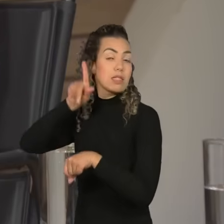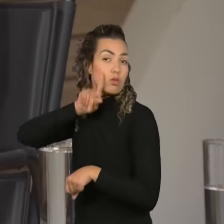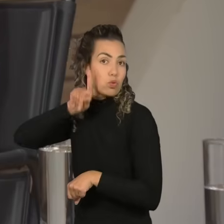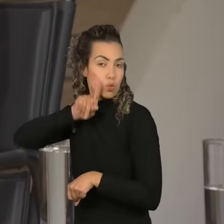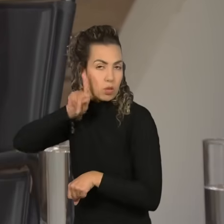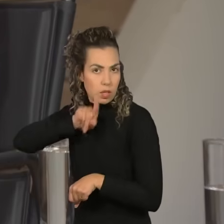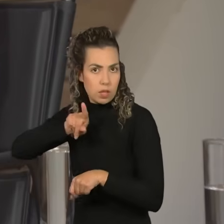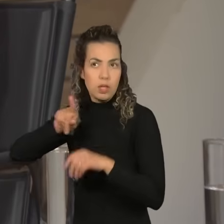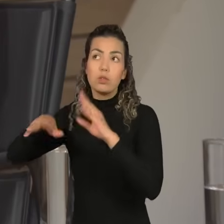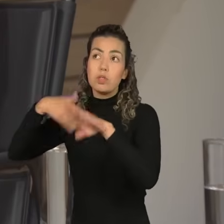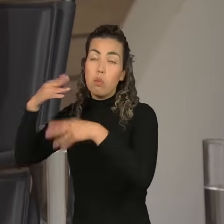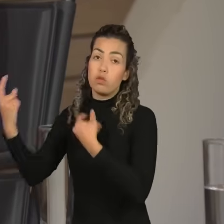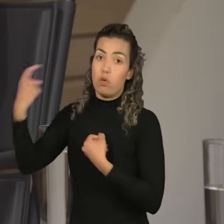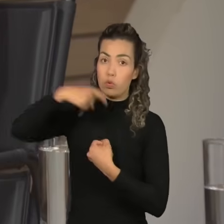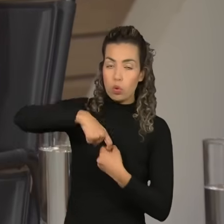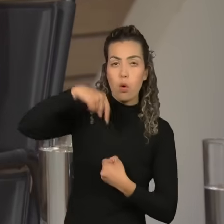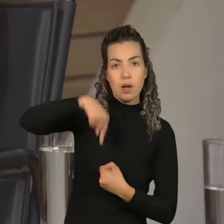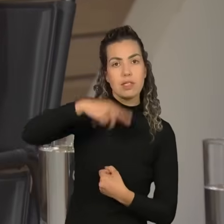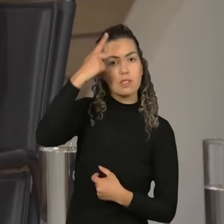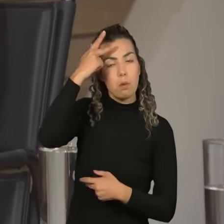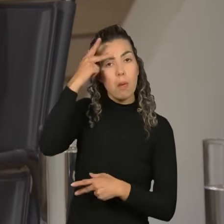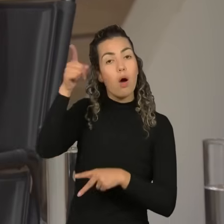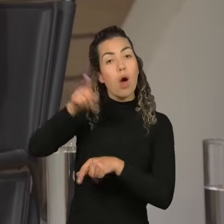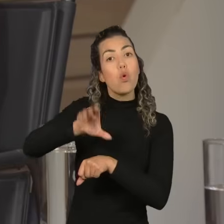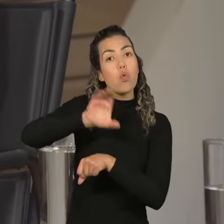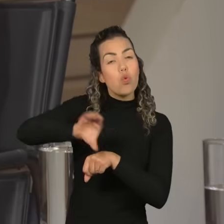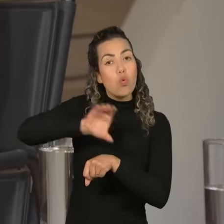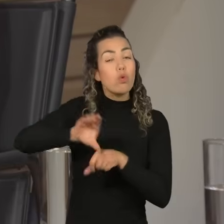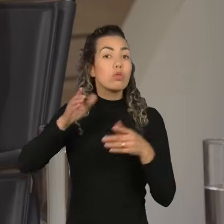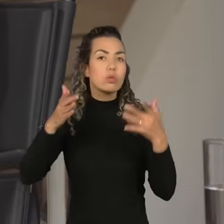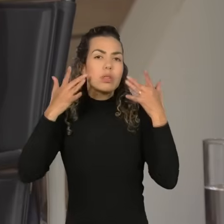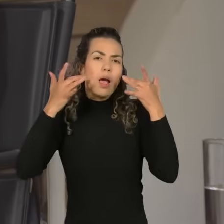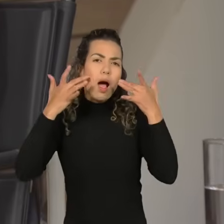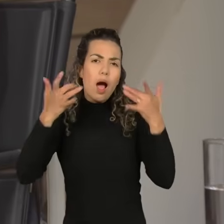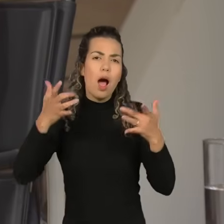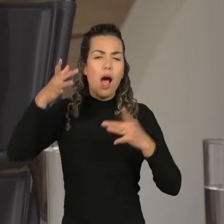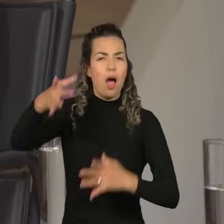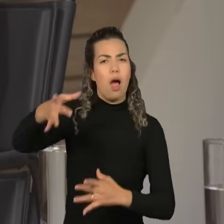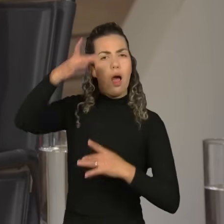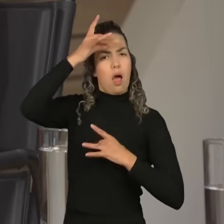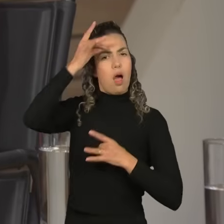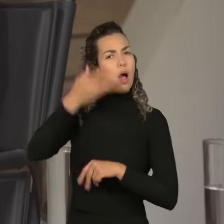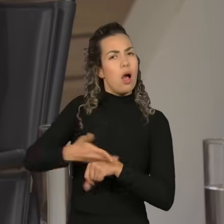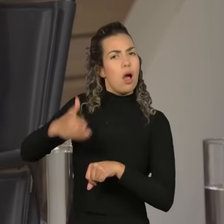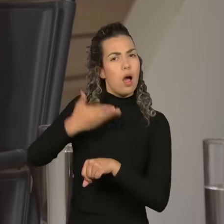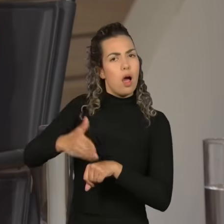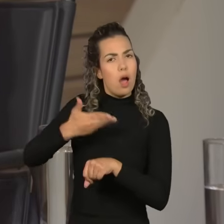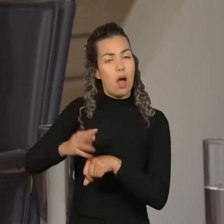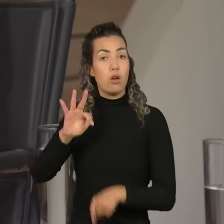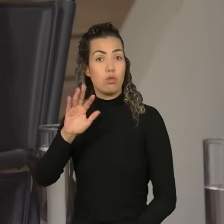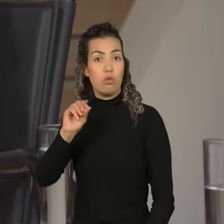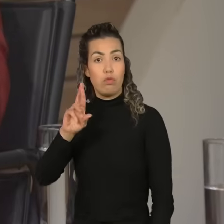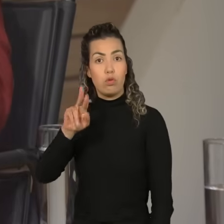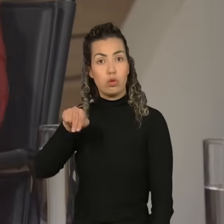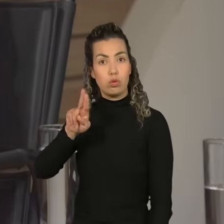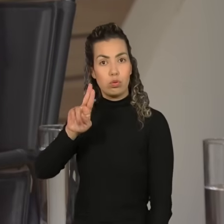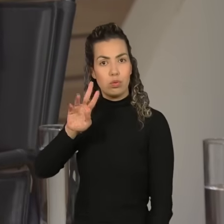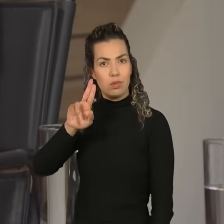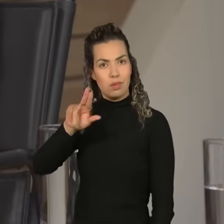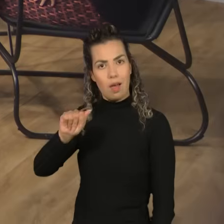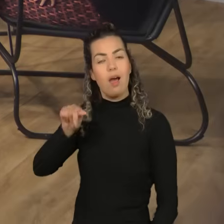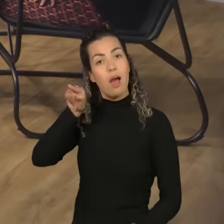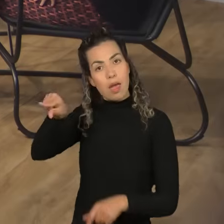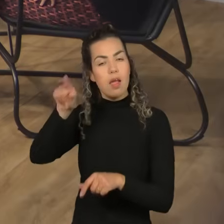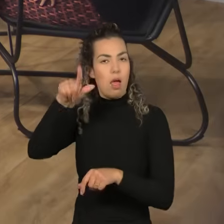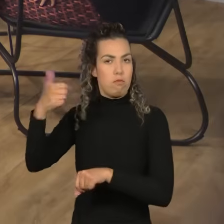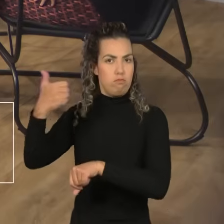chamado Corpo Cênico Nossa Senhora dos Navegantes, que é a direção do Perfeito Fortuna. E então ele estava ali experimentando as